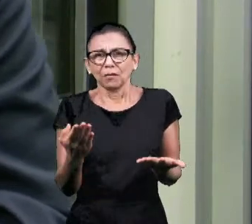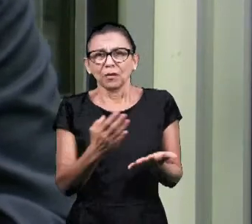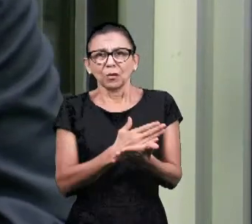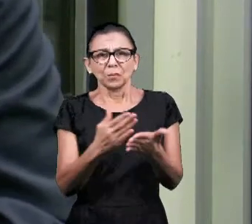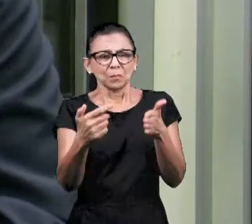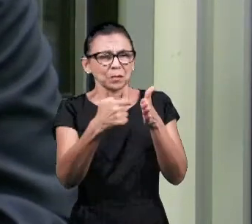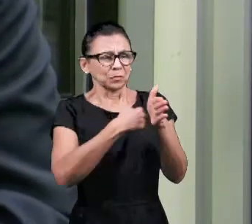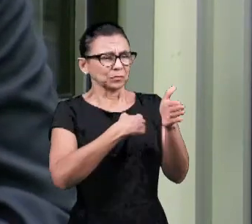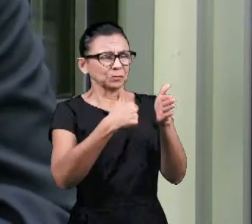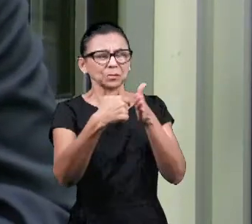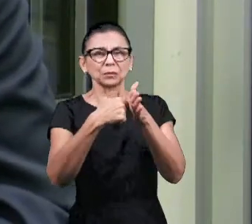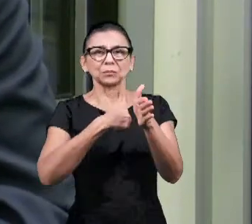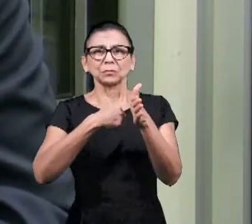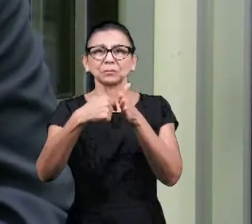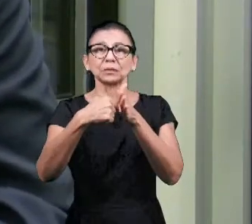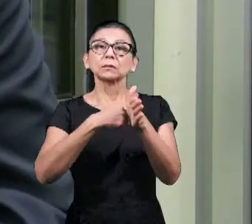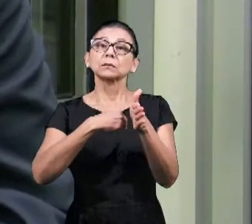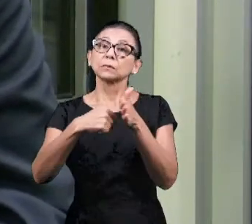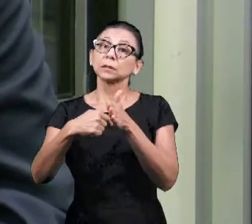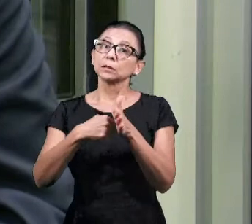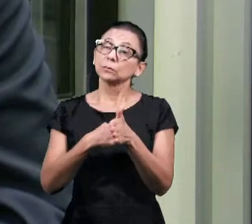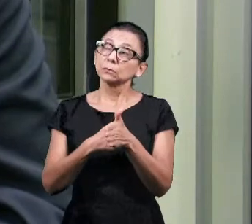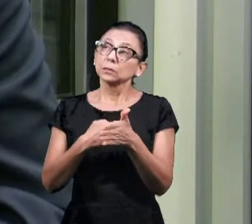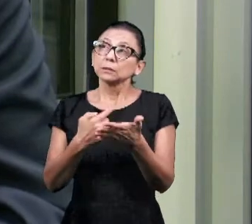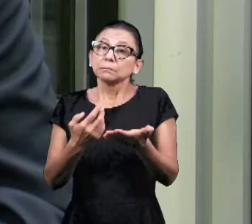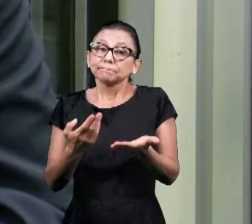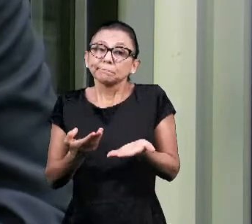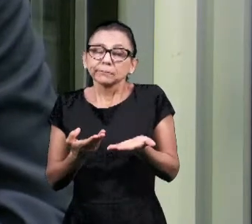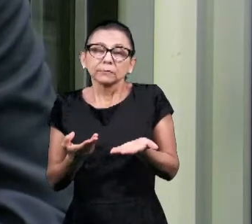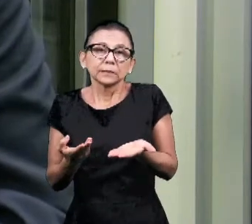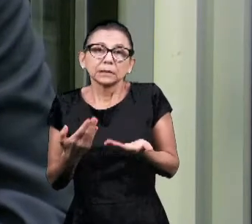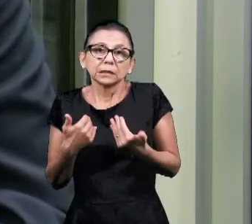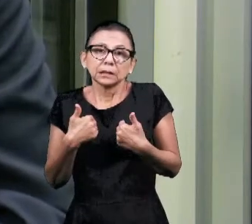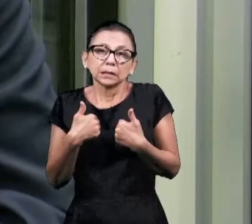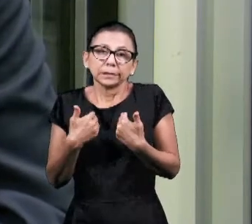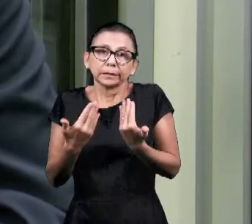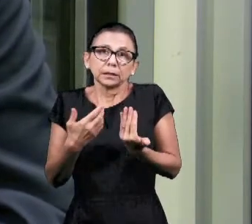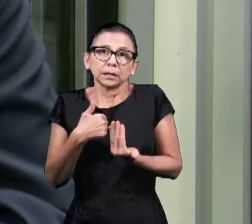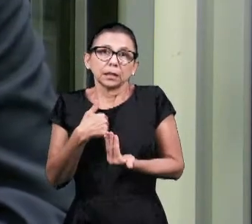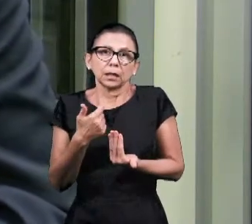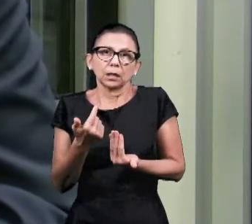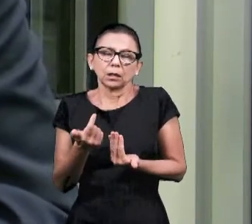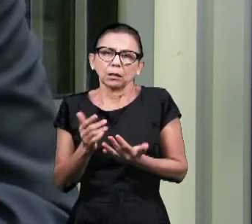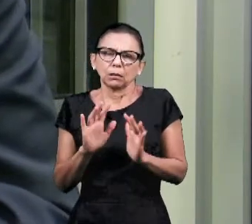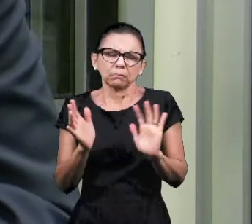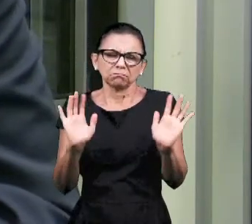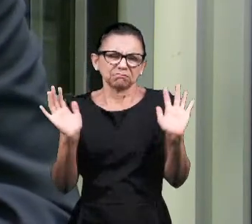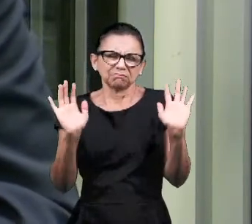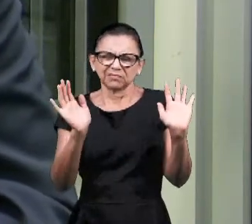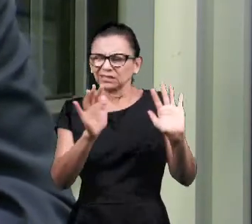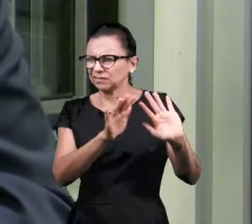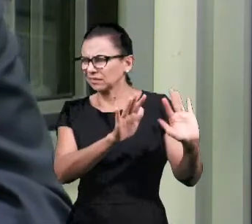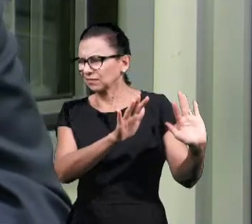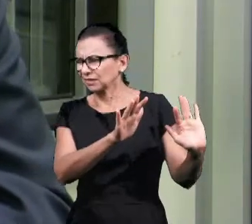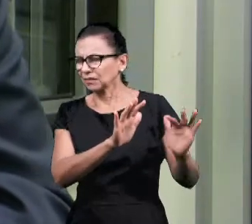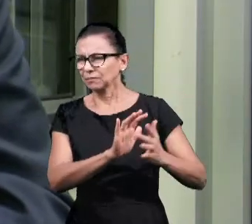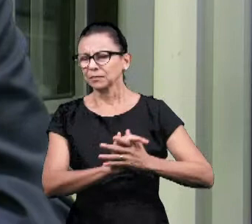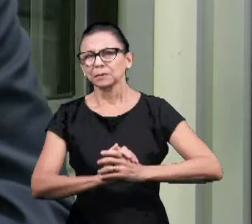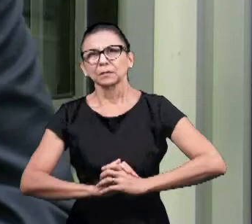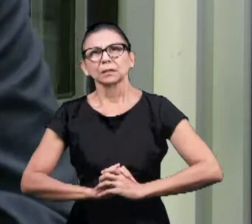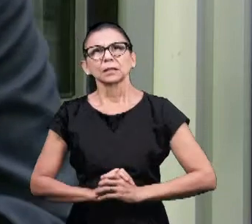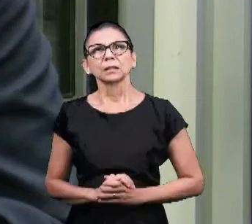perguntas, de questionamentos, e eu não dei atenção, assim, não que eu não dei atenção à minha